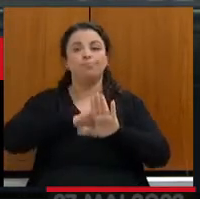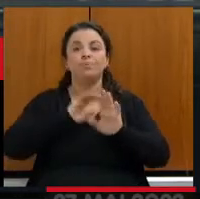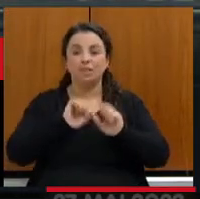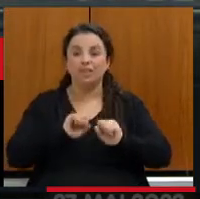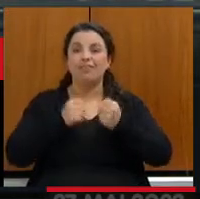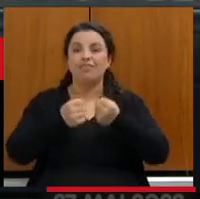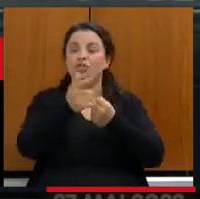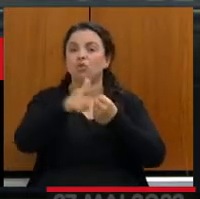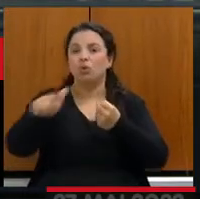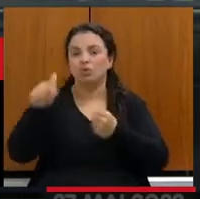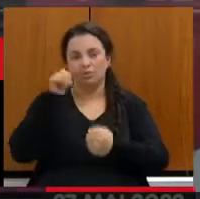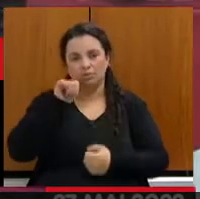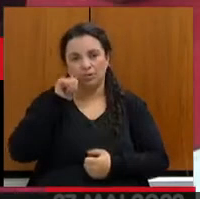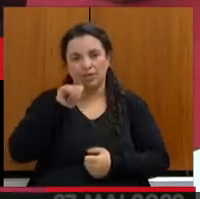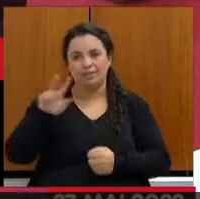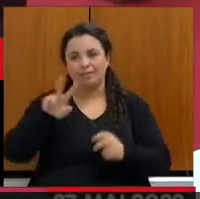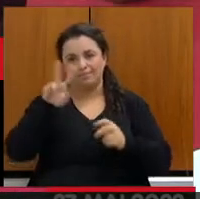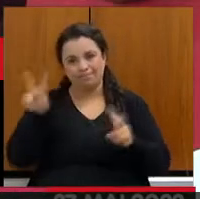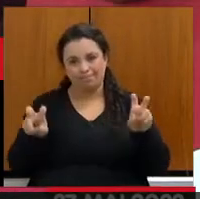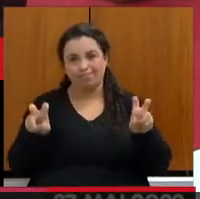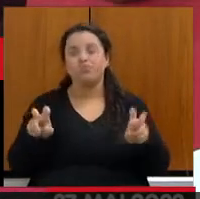mulheres muito obrigado